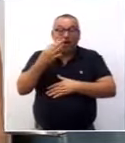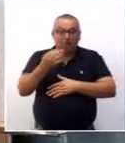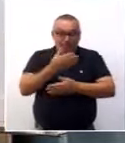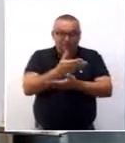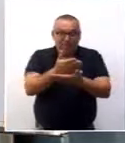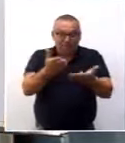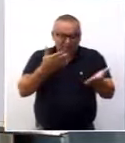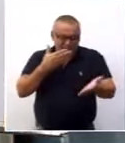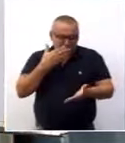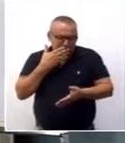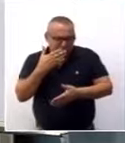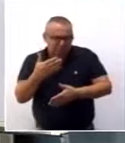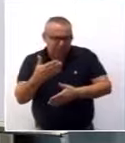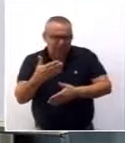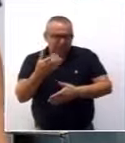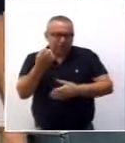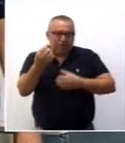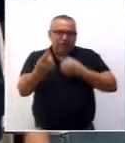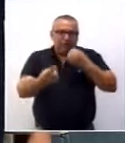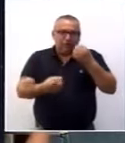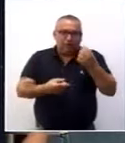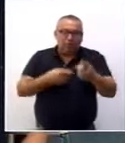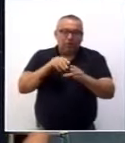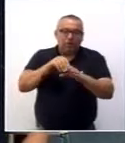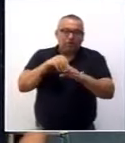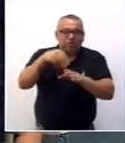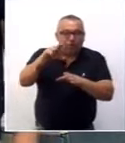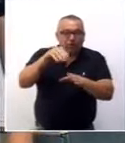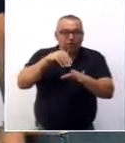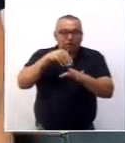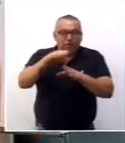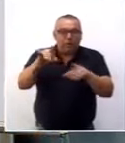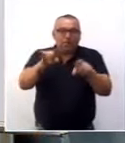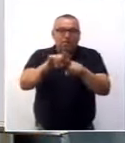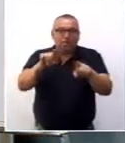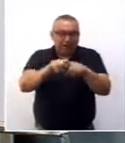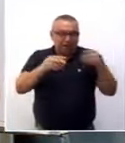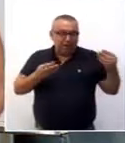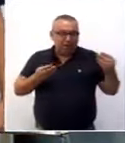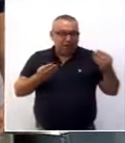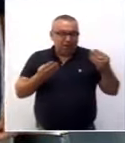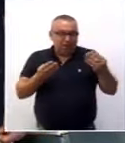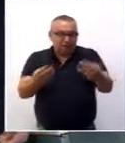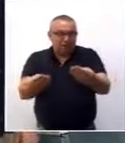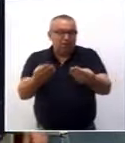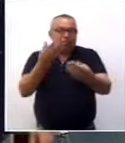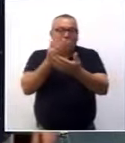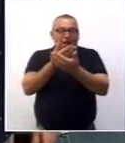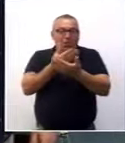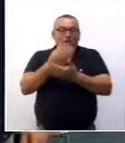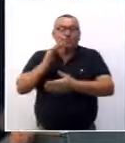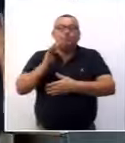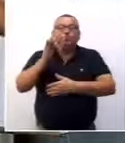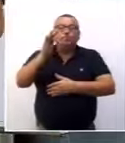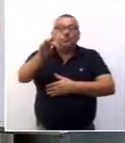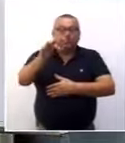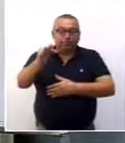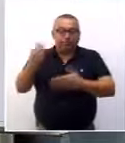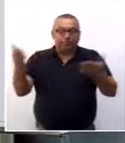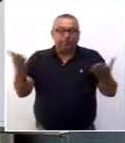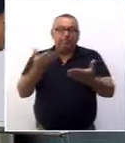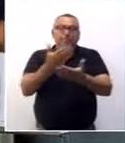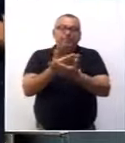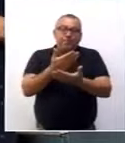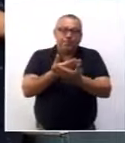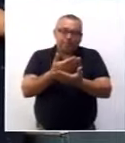vocês em algumas dicas e algumas pistas que eu vou dando para aulas futuras, né? Essa aula é uma